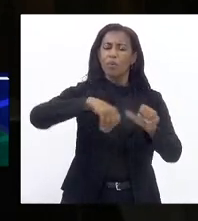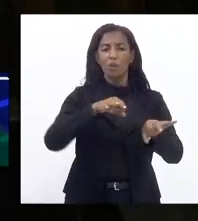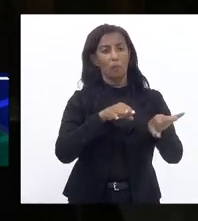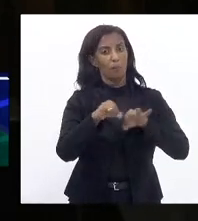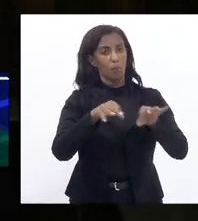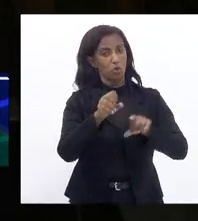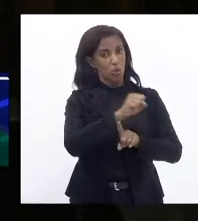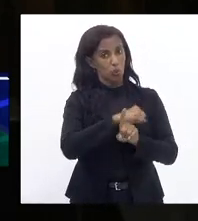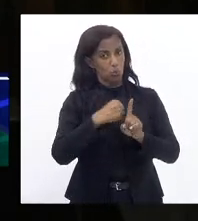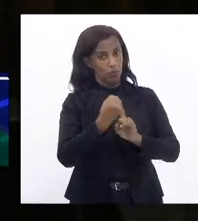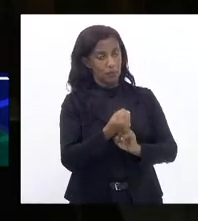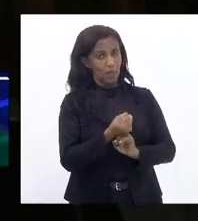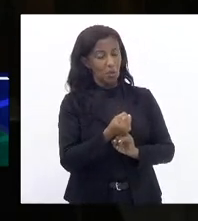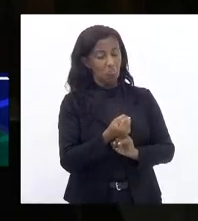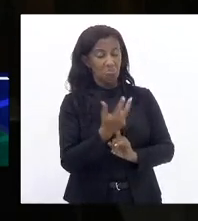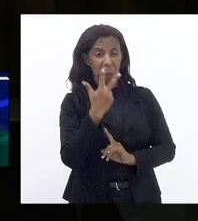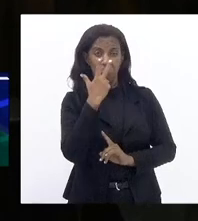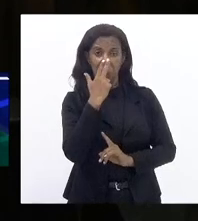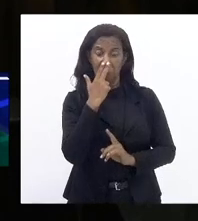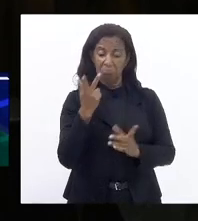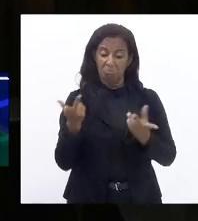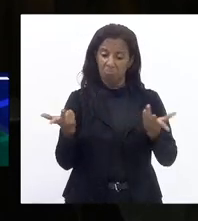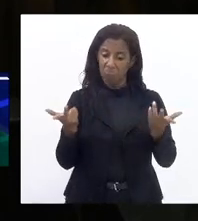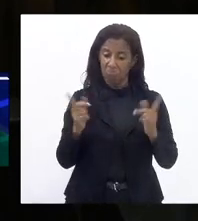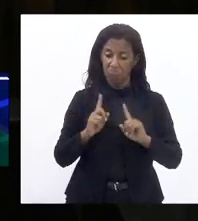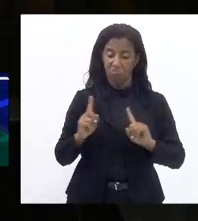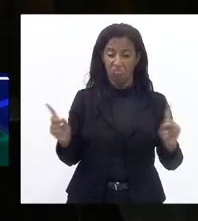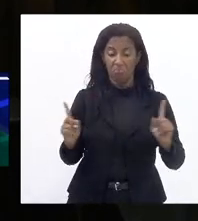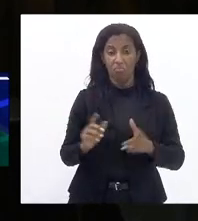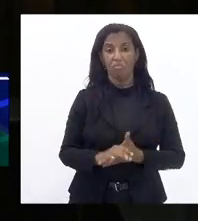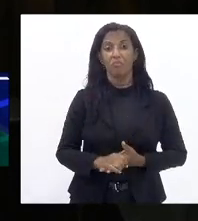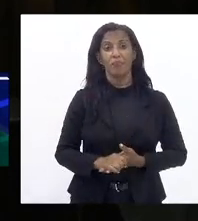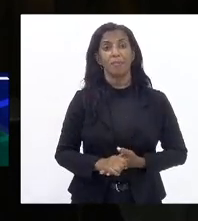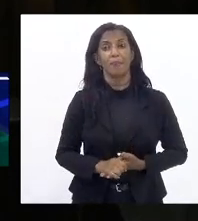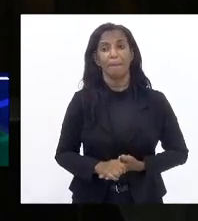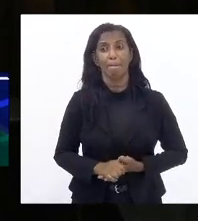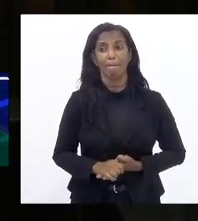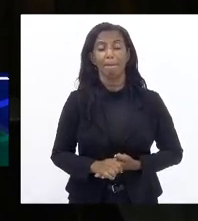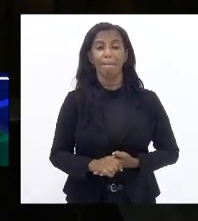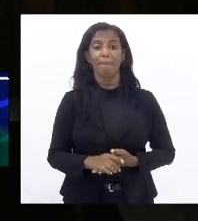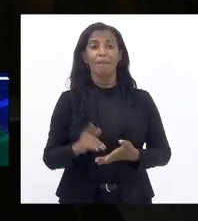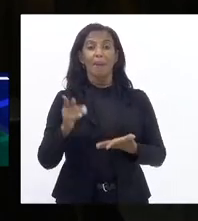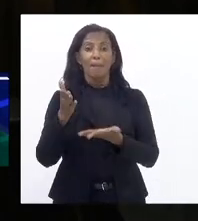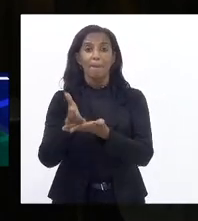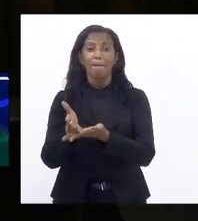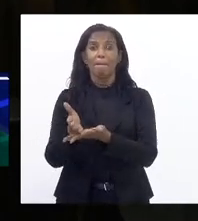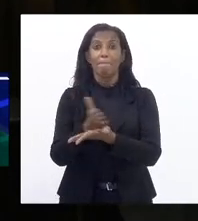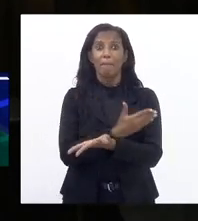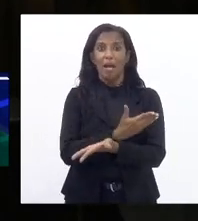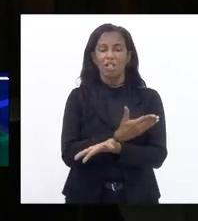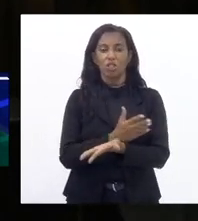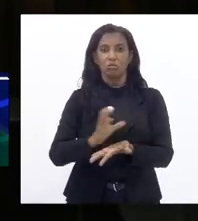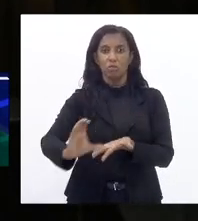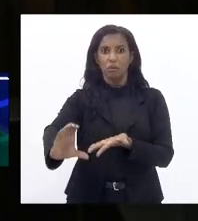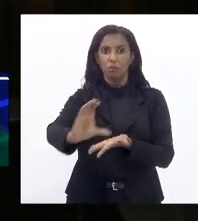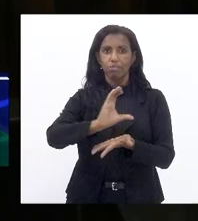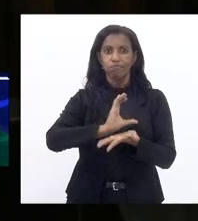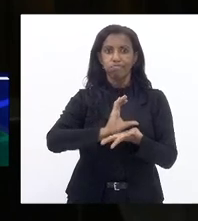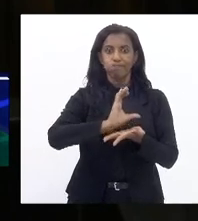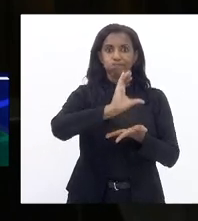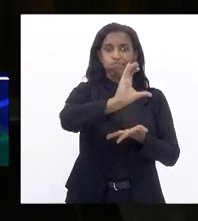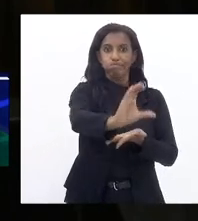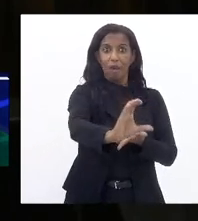exclusão? Me parece que não. Há rumores, inclusive, que parte dessa bolada milionária